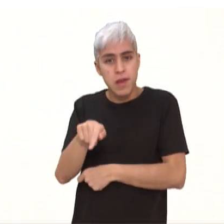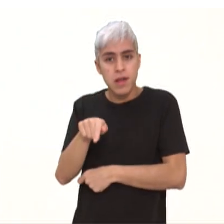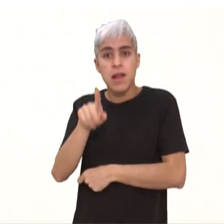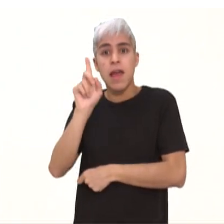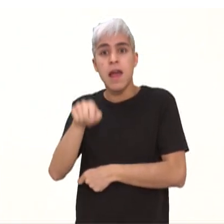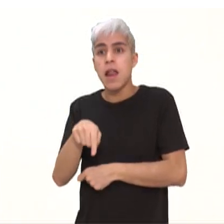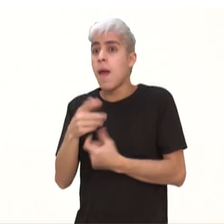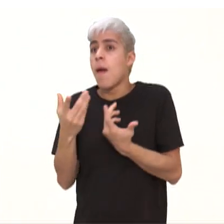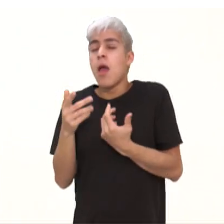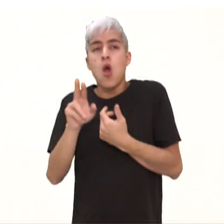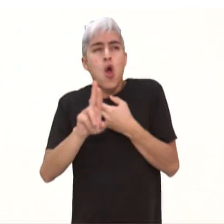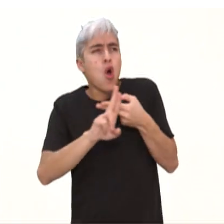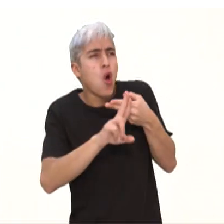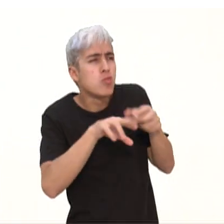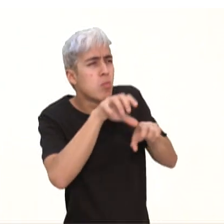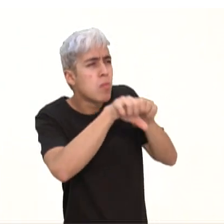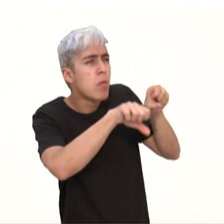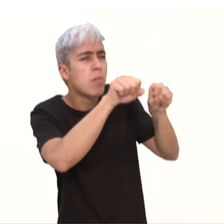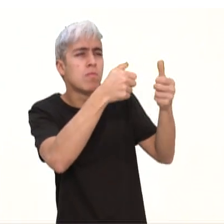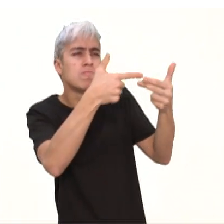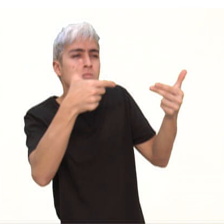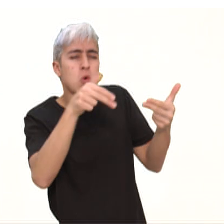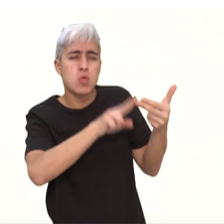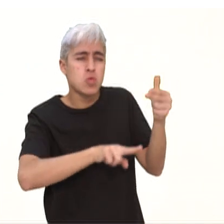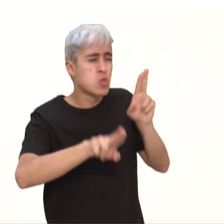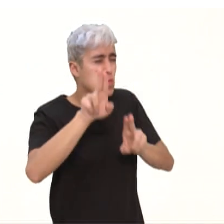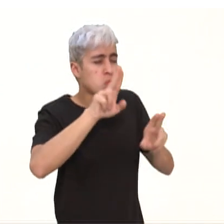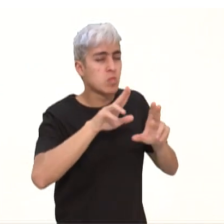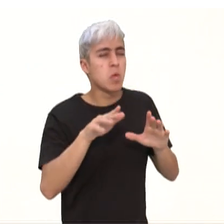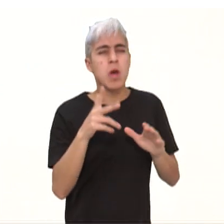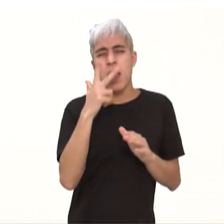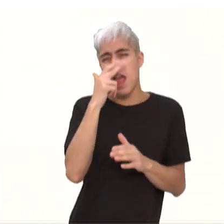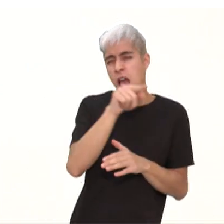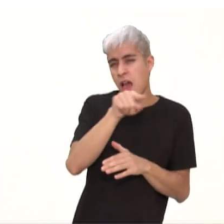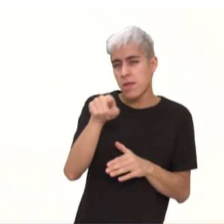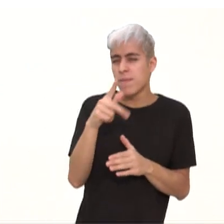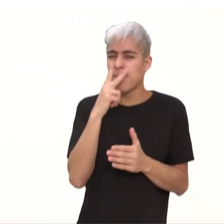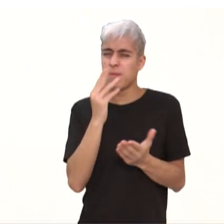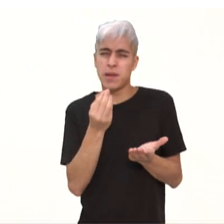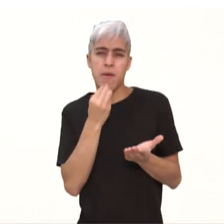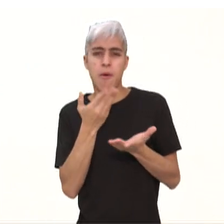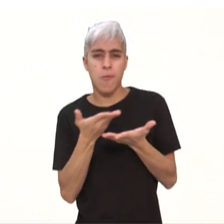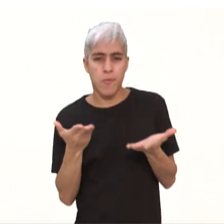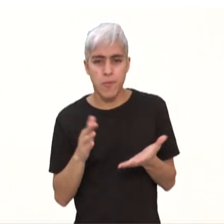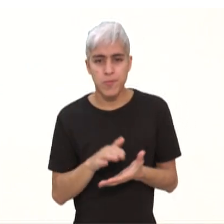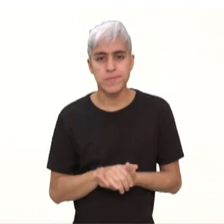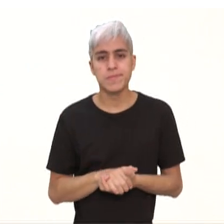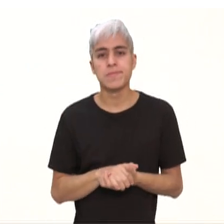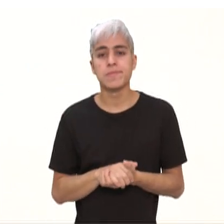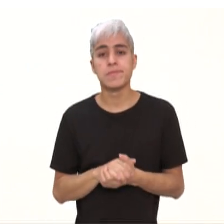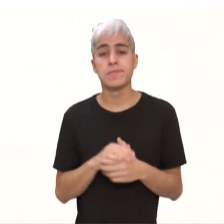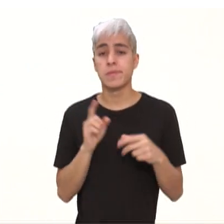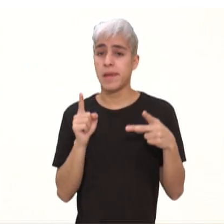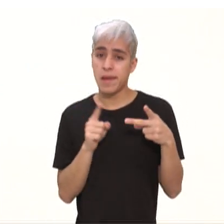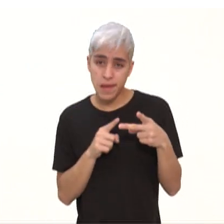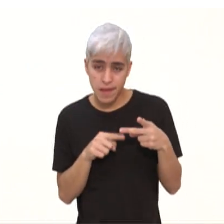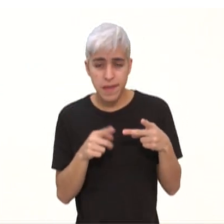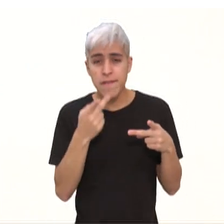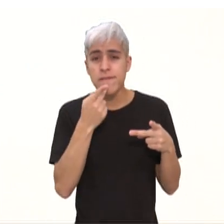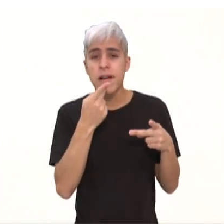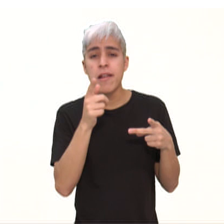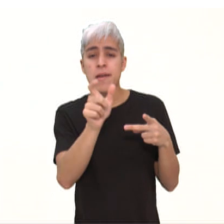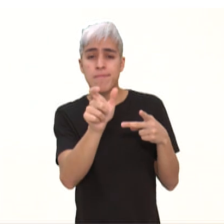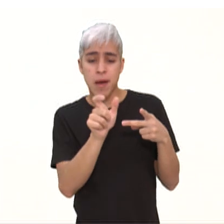grande consumidor de recursos naturais? O que você acha? Está meio que óbvio, né? E o número 2, cite 2